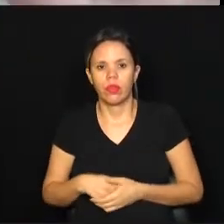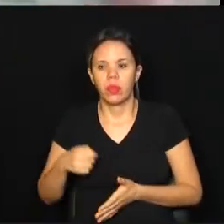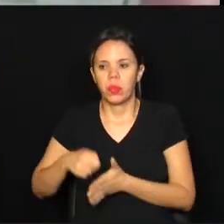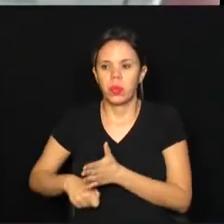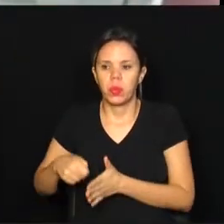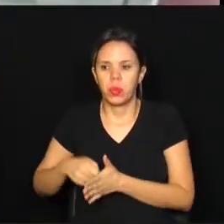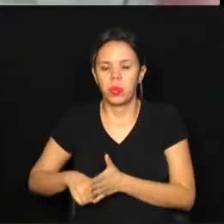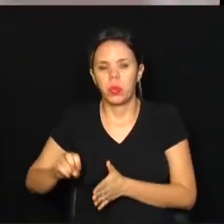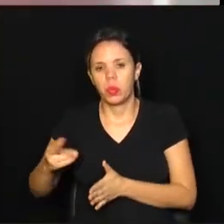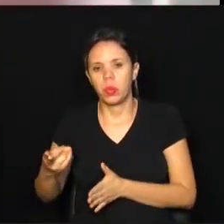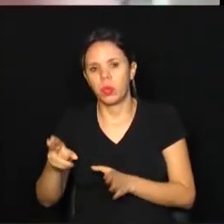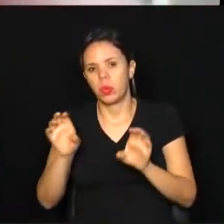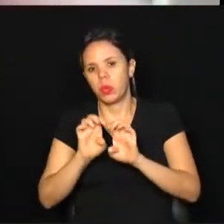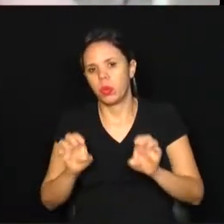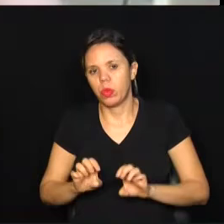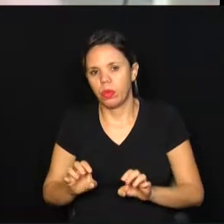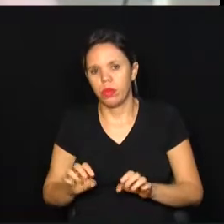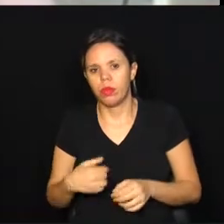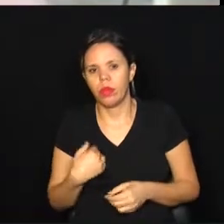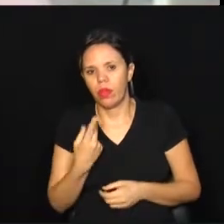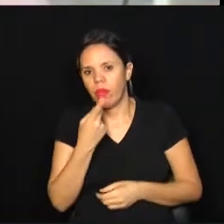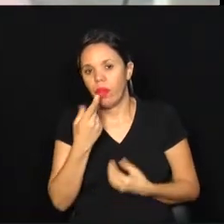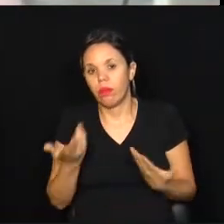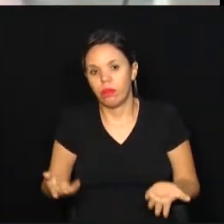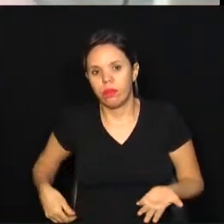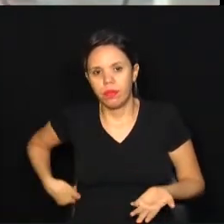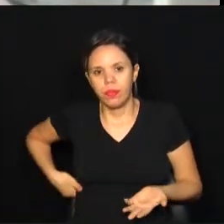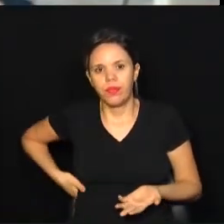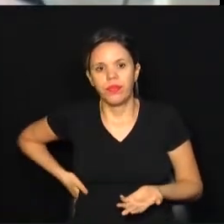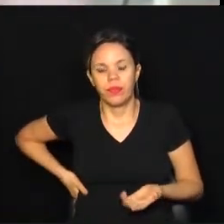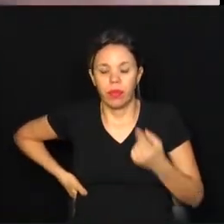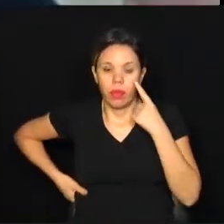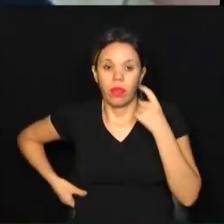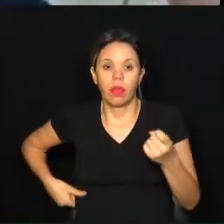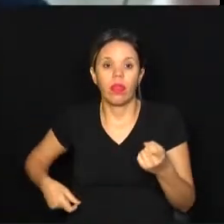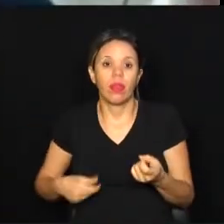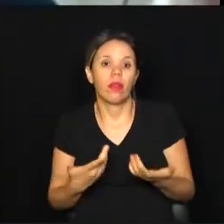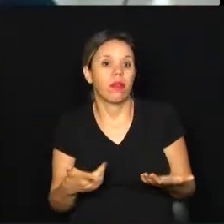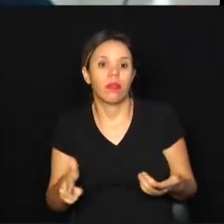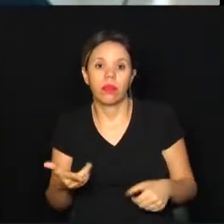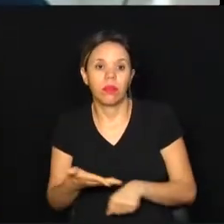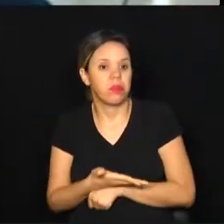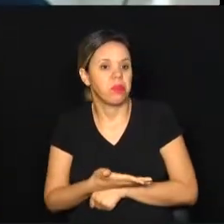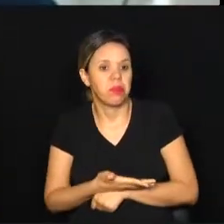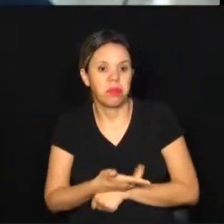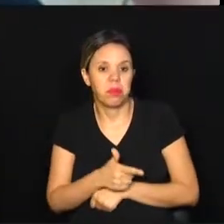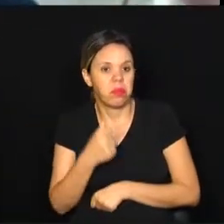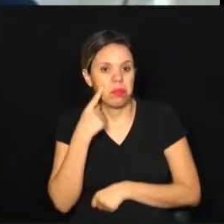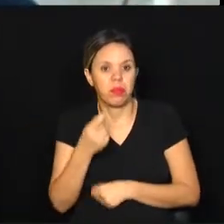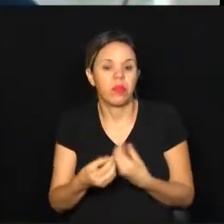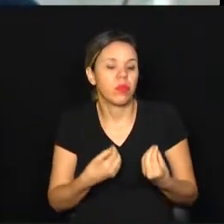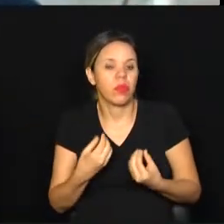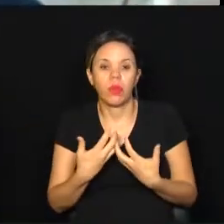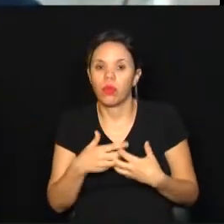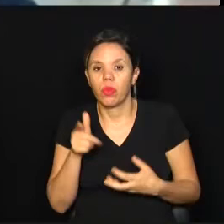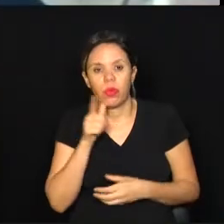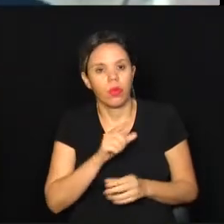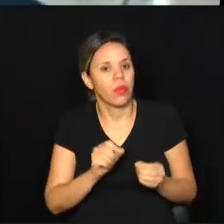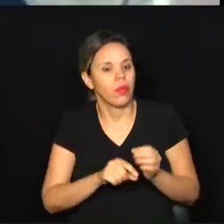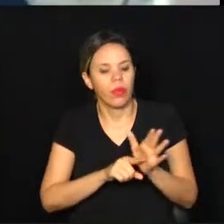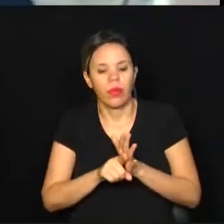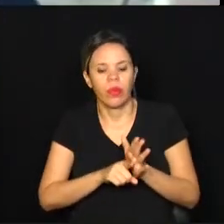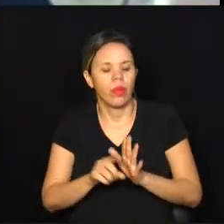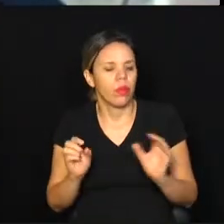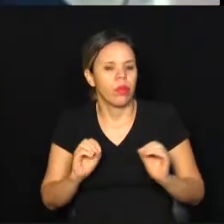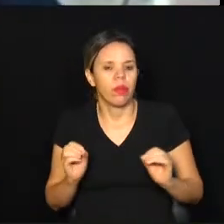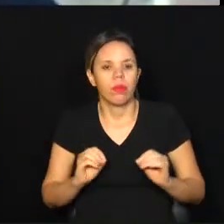ou dessas estruturas e falamos, bom, então tem interesse, como não tem participação, como nós não conseguimos fiscalizar. E